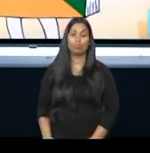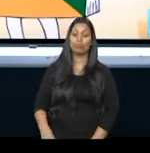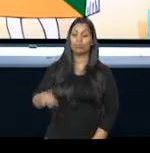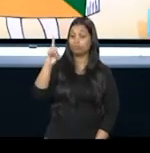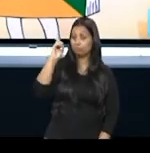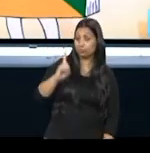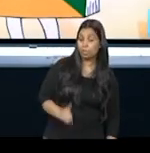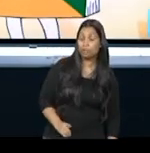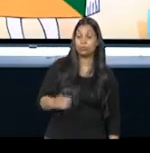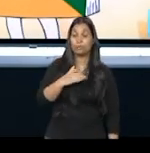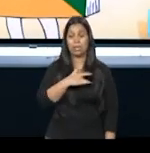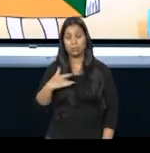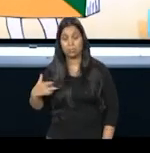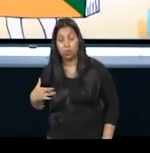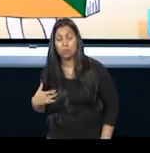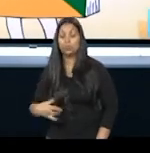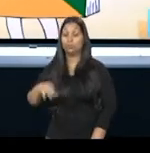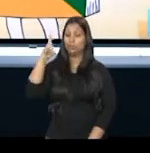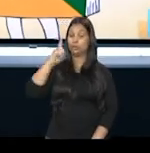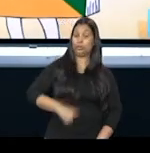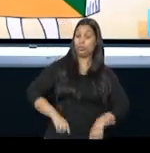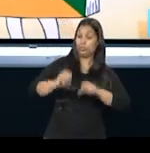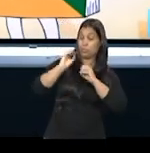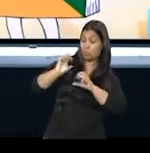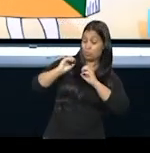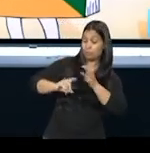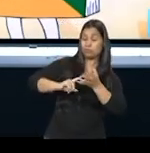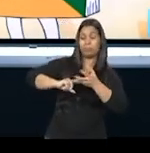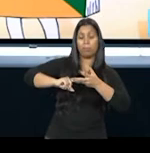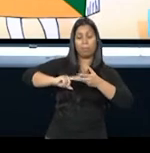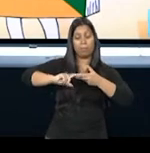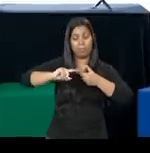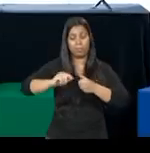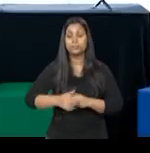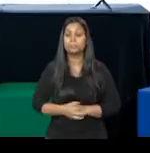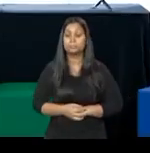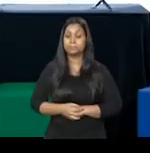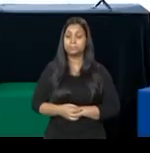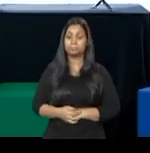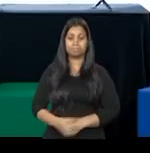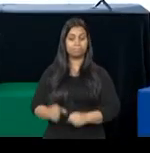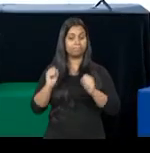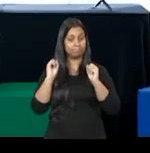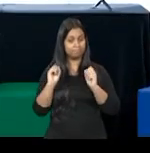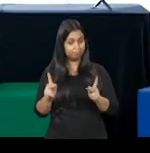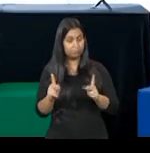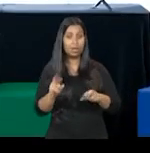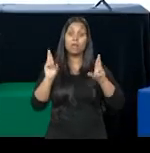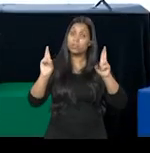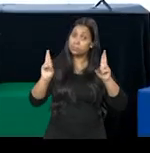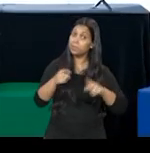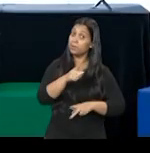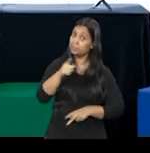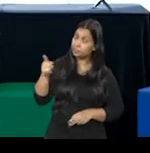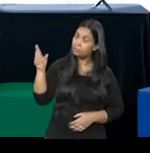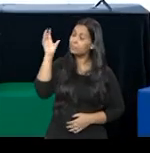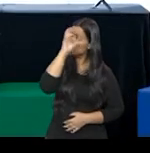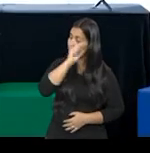religiosas, direito à saúde, à educação, entre outros. É isso aí, pessoal.